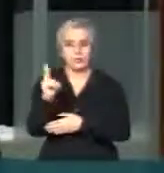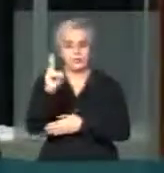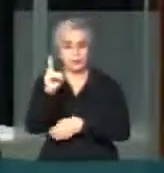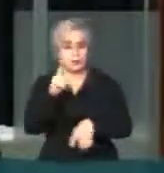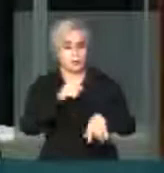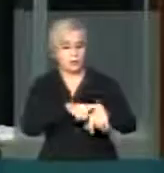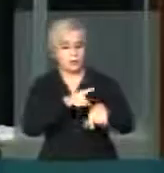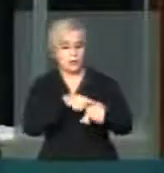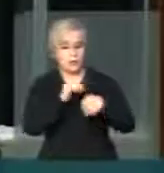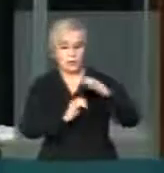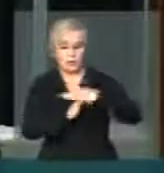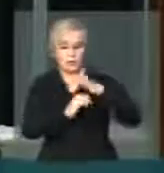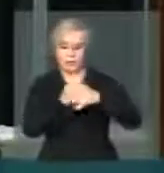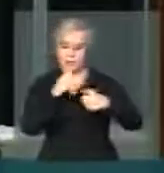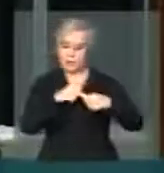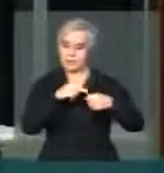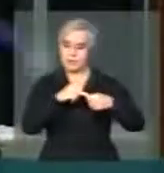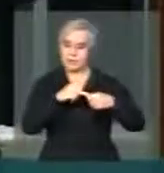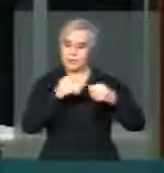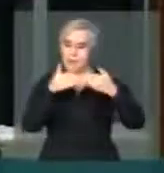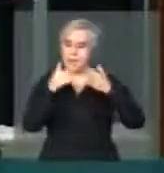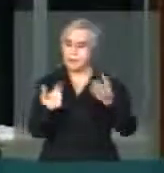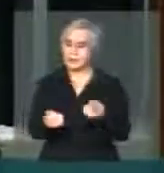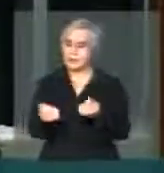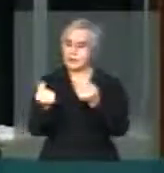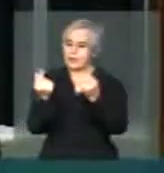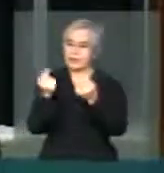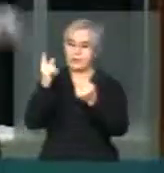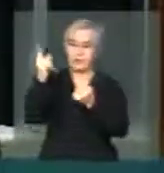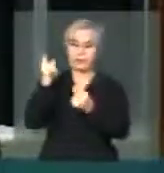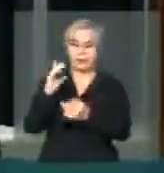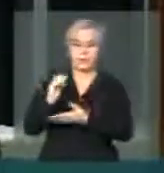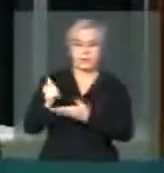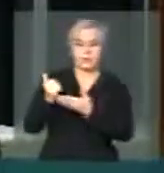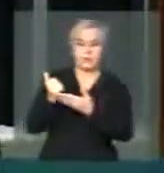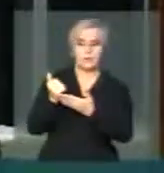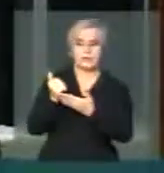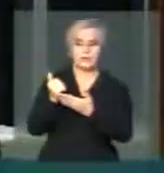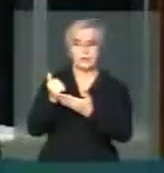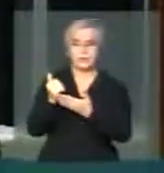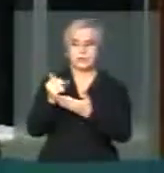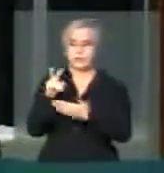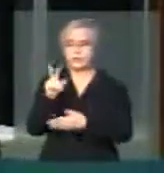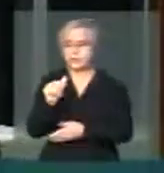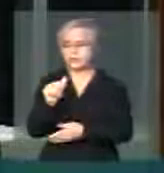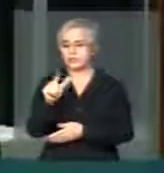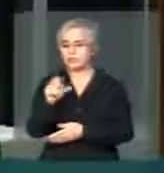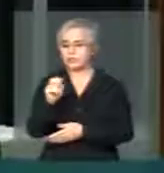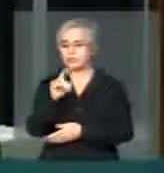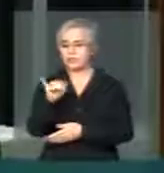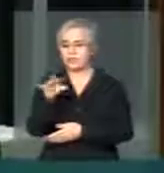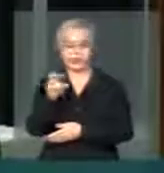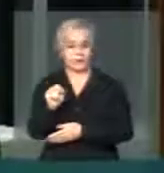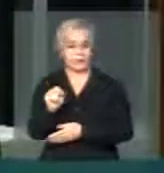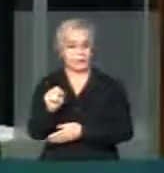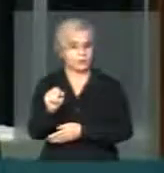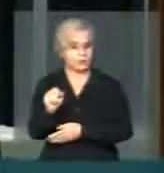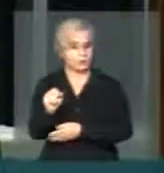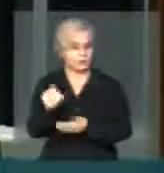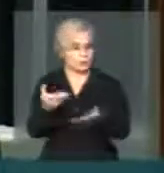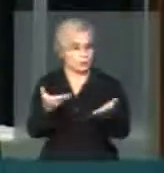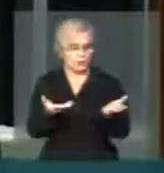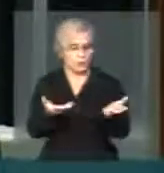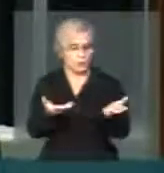Bolsa de Nova York, compraram essas ações, que agora estão processando a Petrobras. Portanto, essa lei de responsabilidade